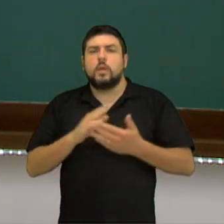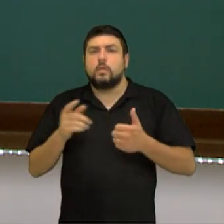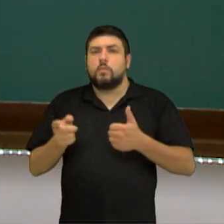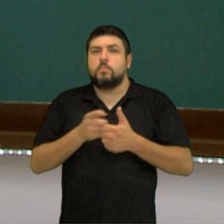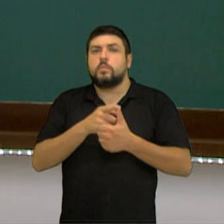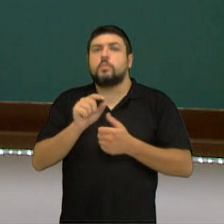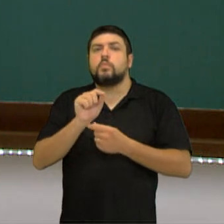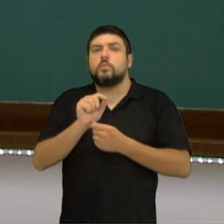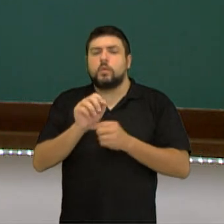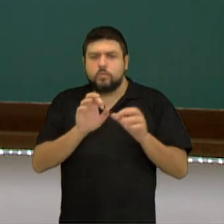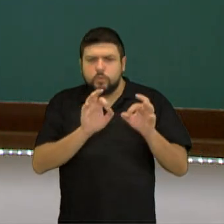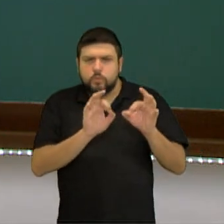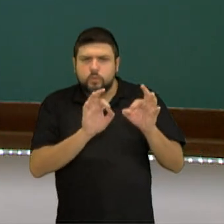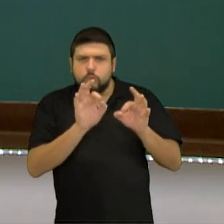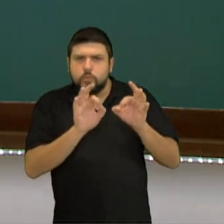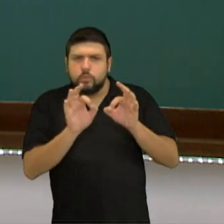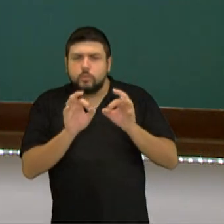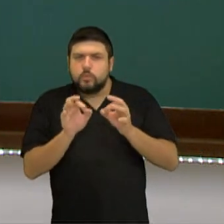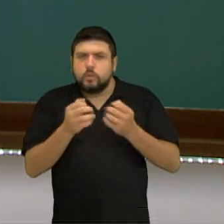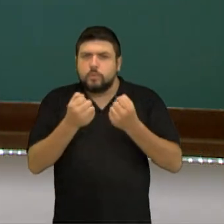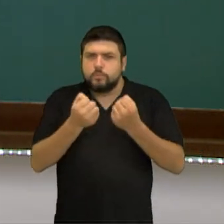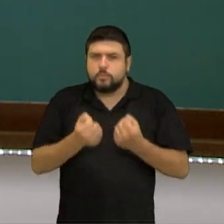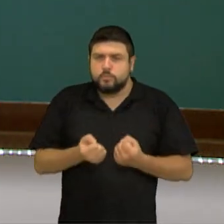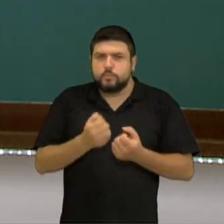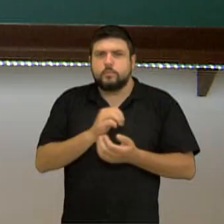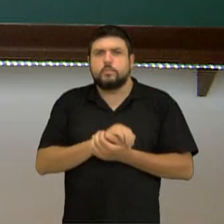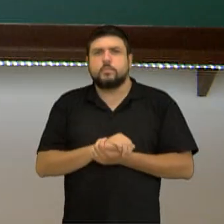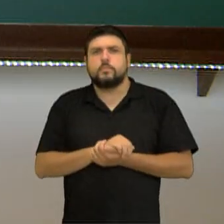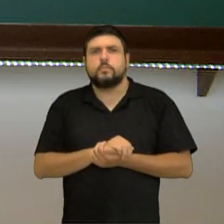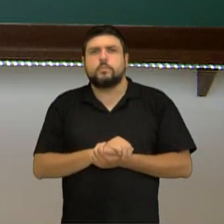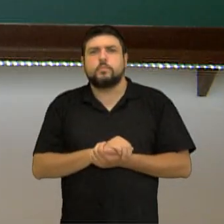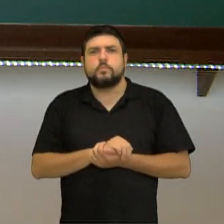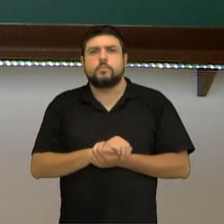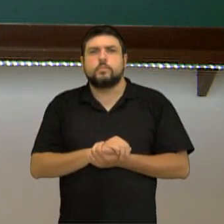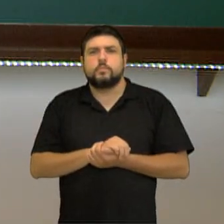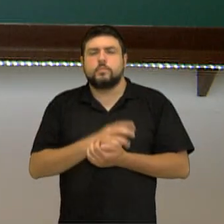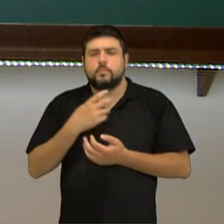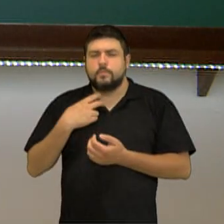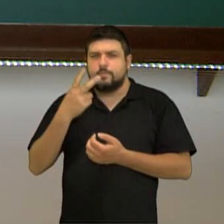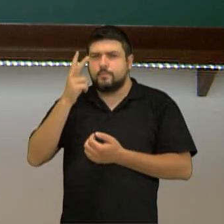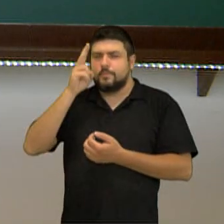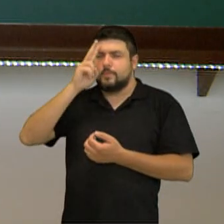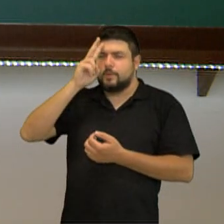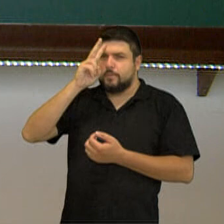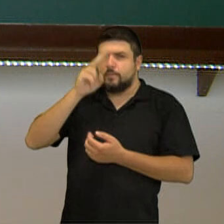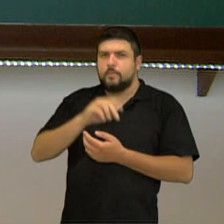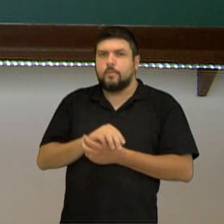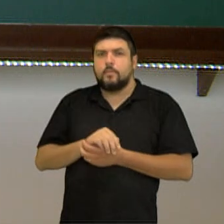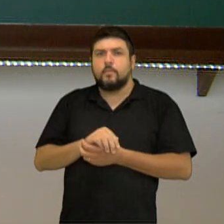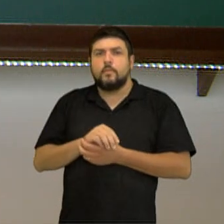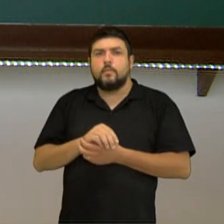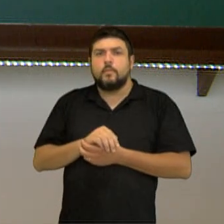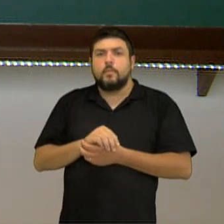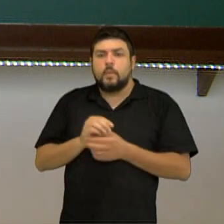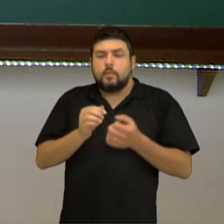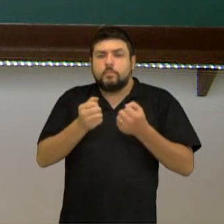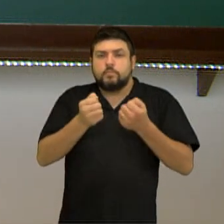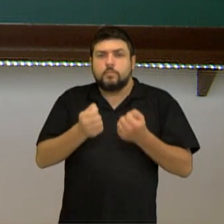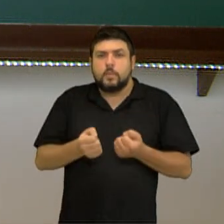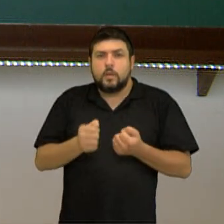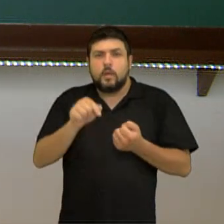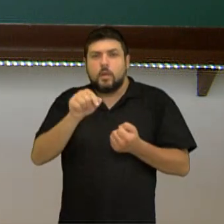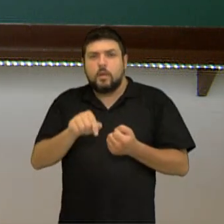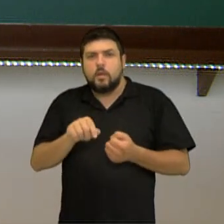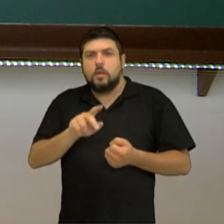é dar um ajuste nessas massas aqui. Vamos lembrar que massa, tá? Nesse caso, ele está em quilograma. Então as